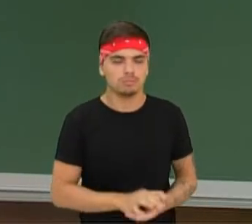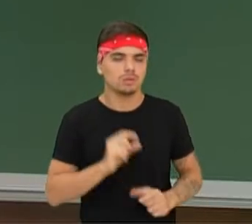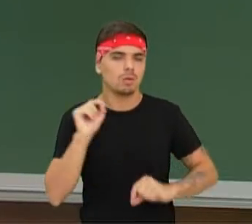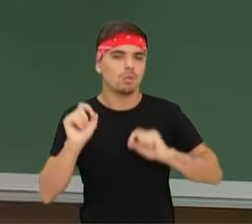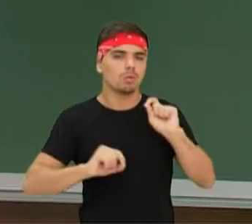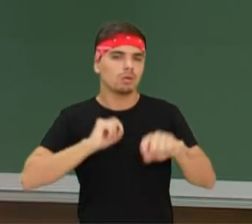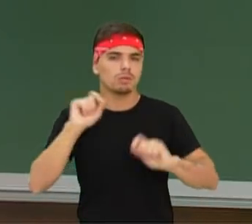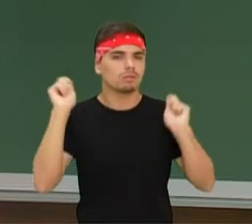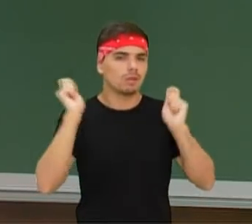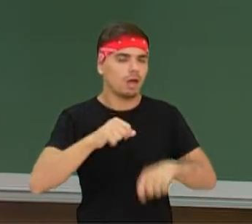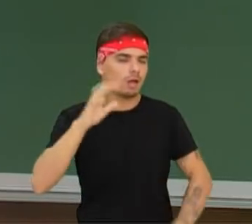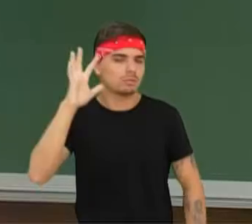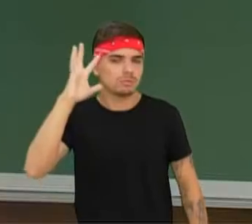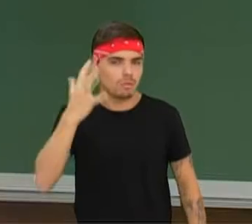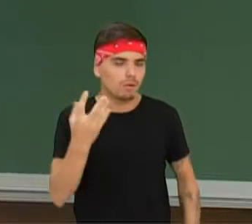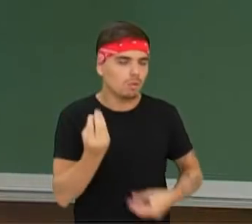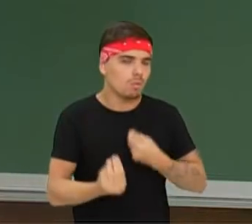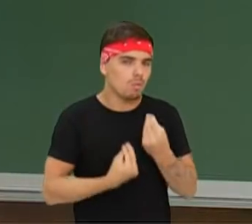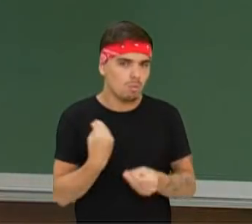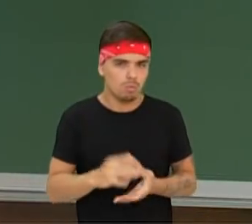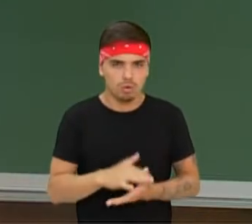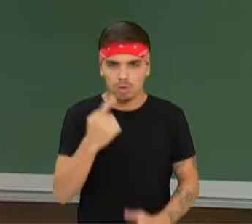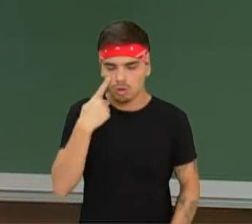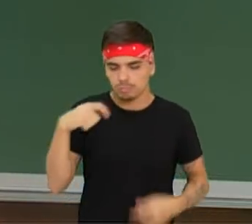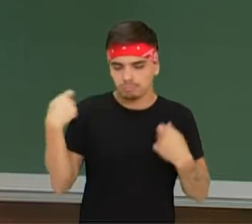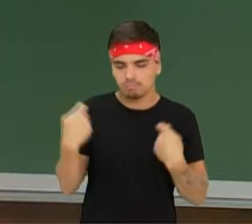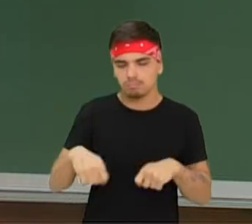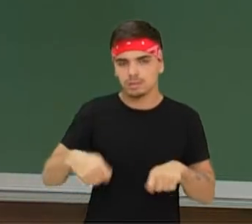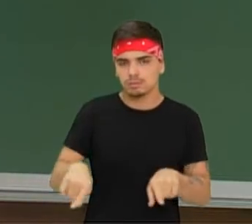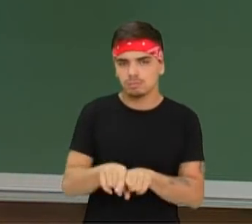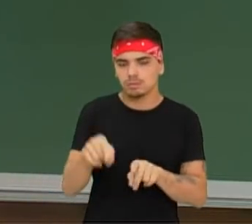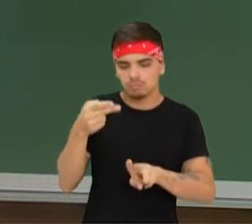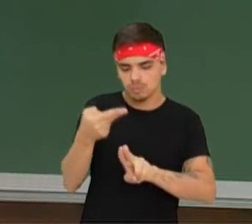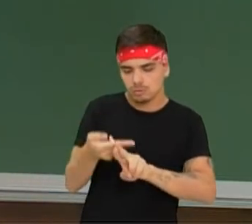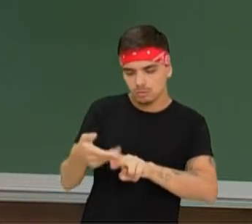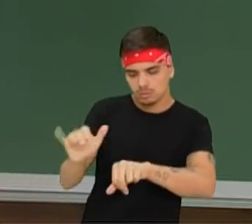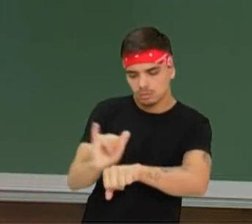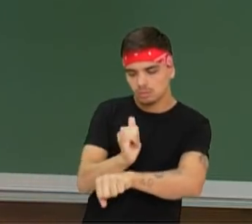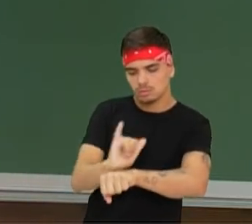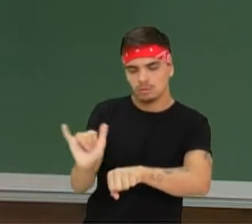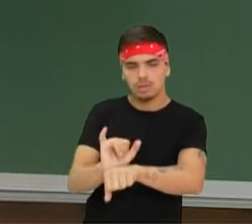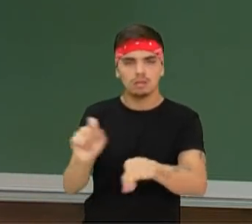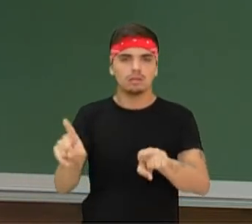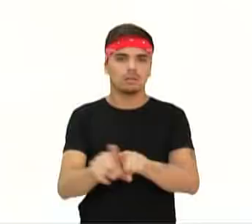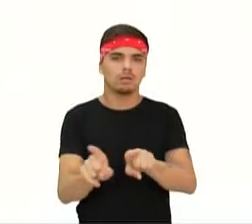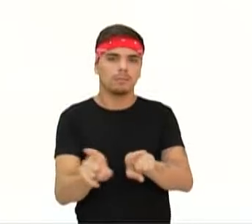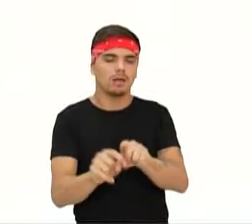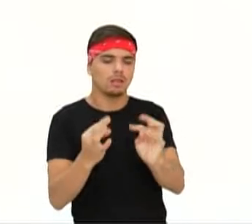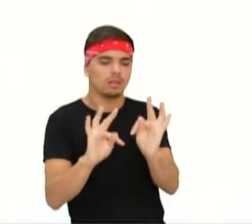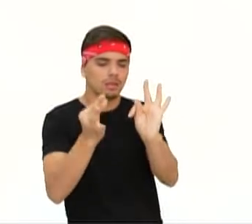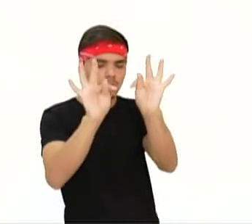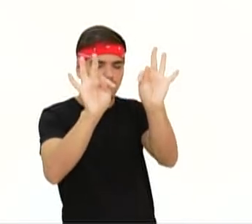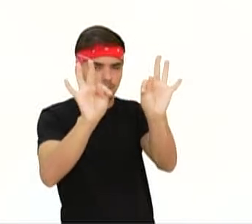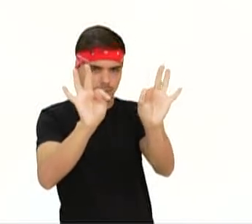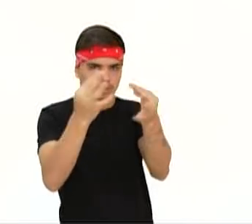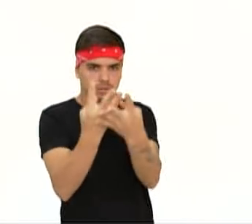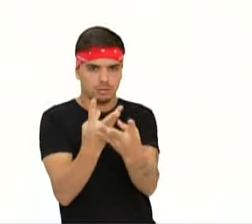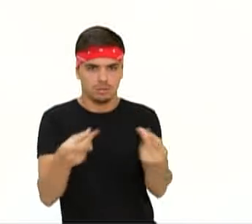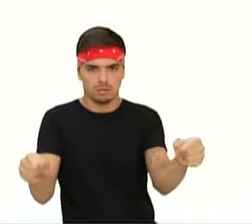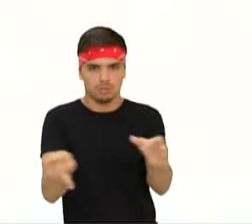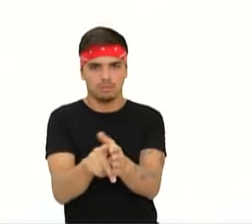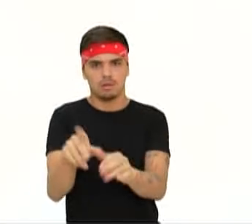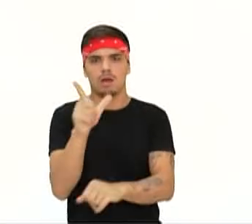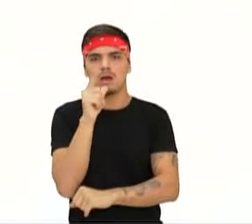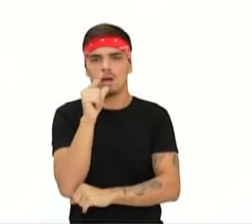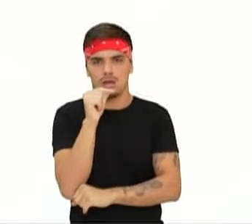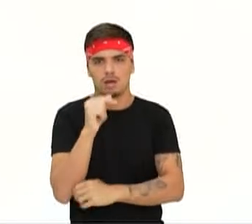pode ser feito? Aí nós precisamos, através também de técnicas da tecnologia, drenar essa água. Então,